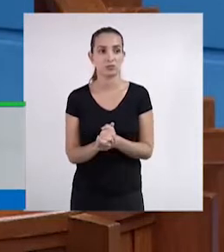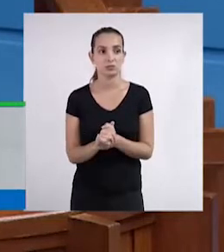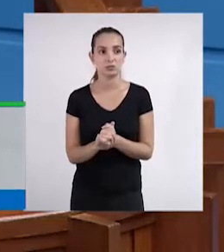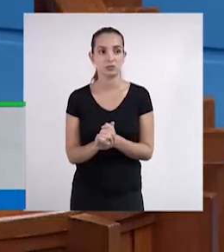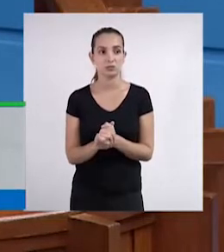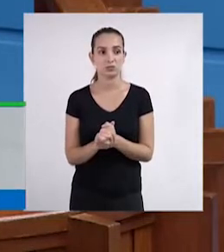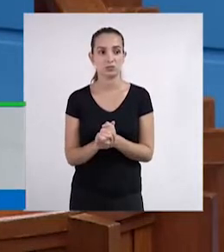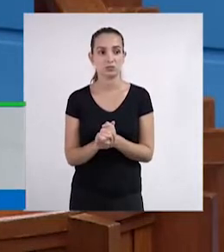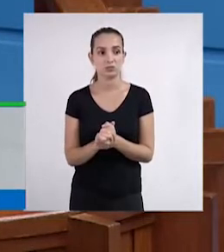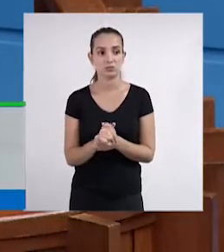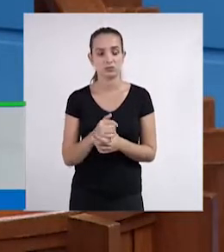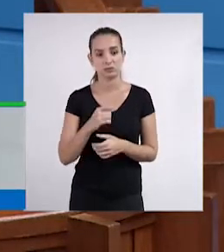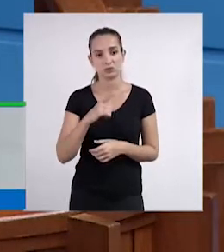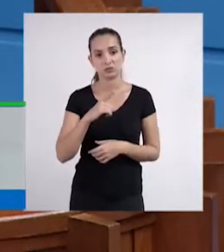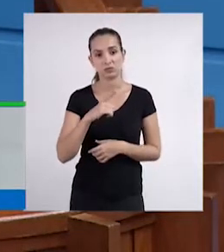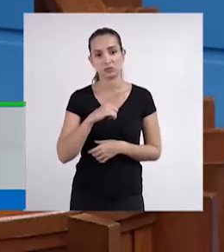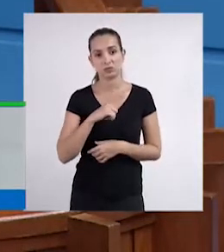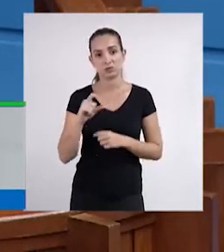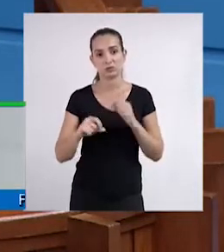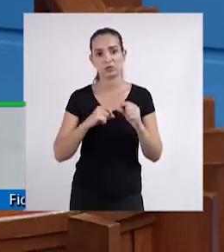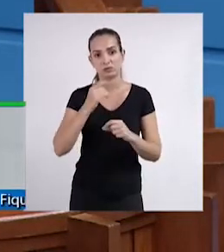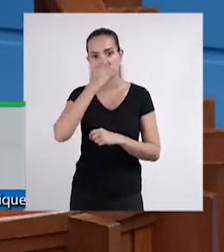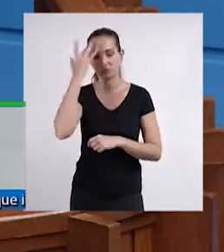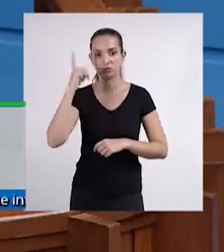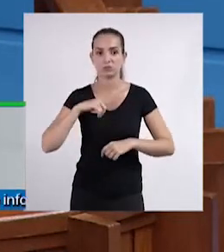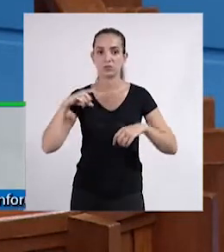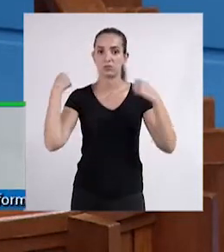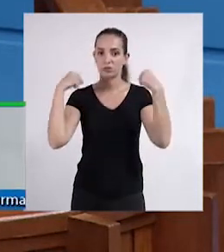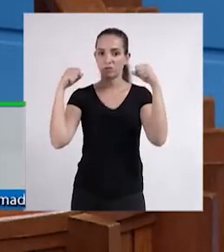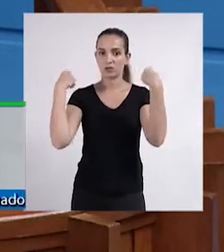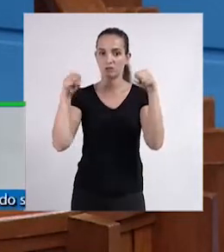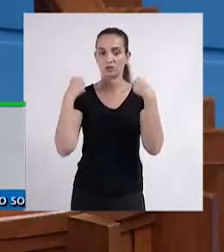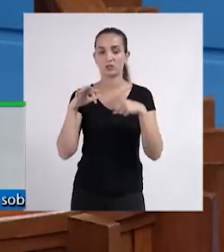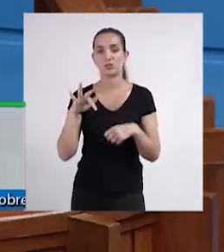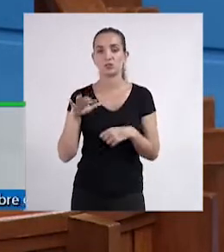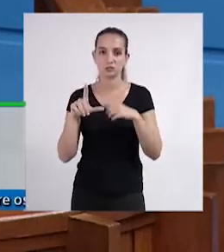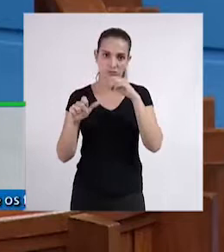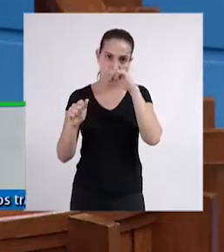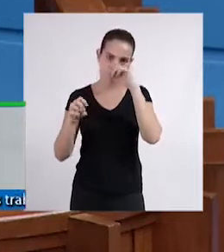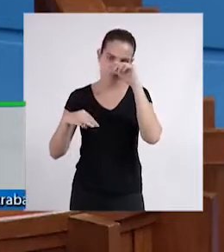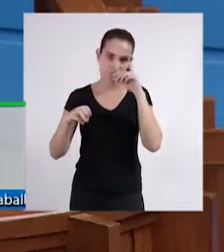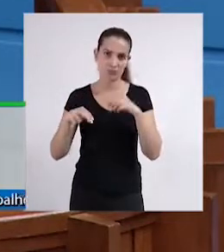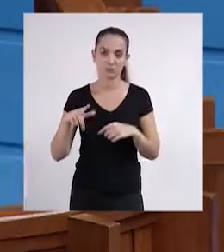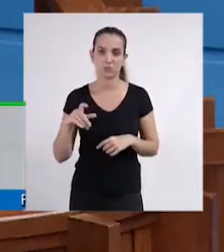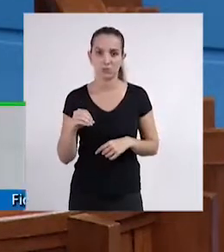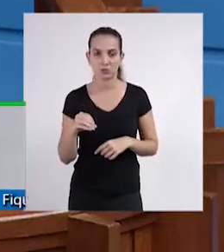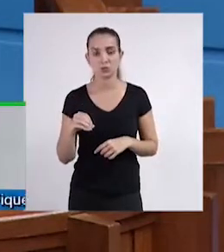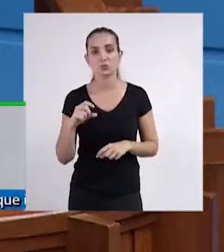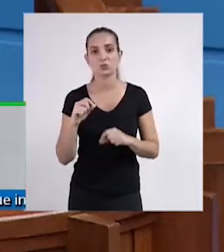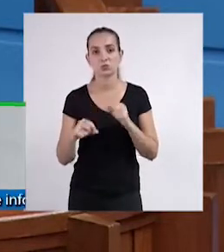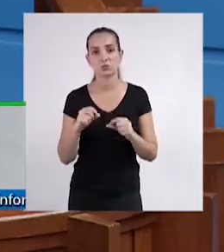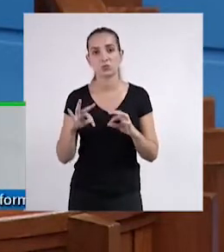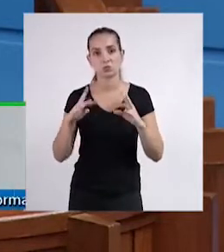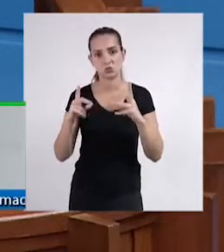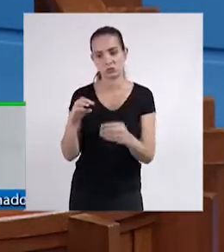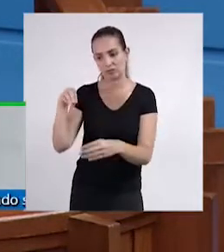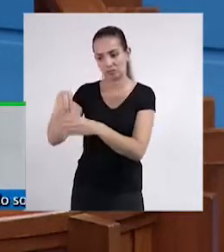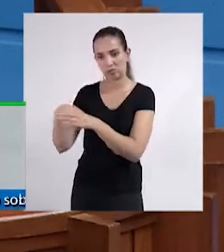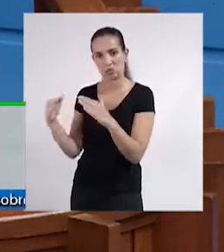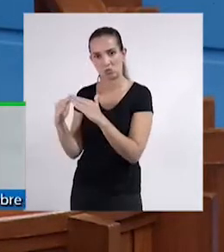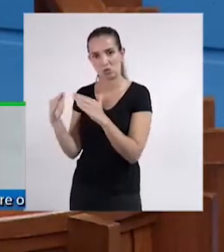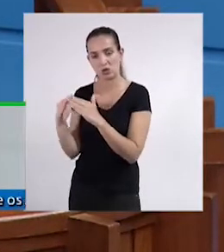o que se abateu sobre os atletas do Flamengo, da base do Flamengo, que eram confinados em